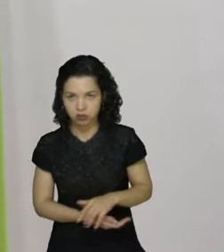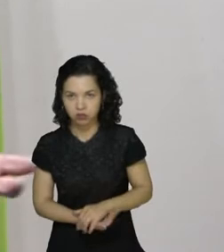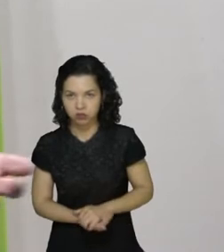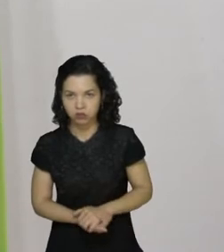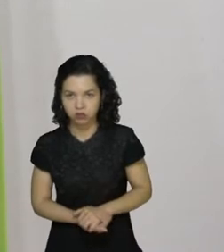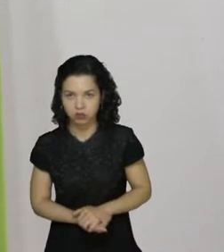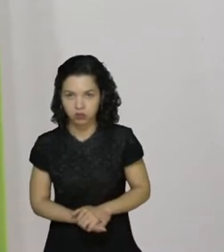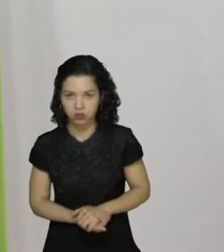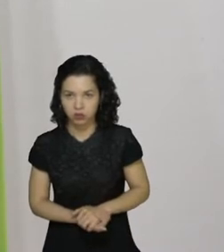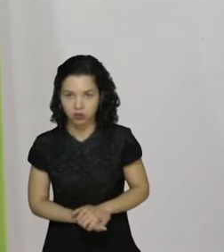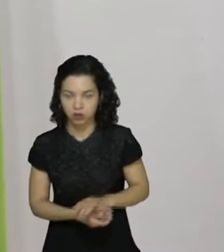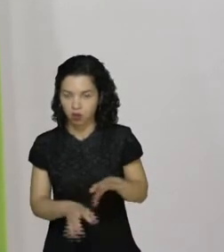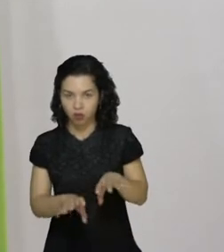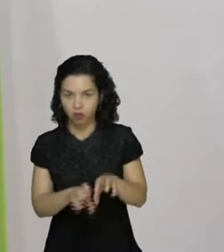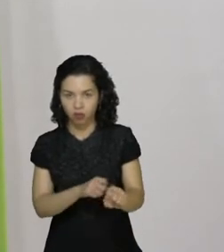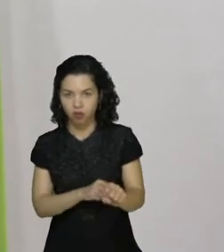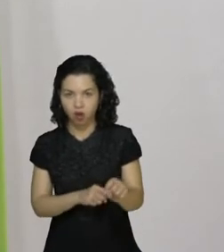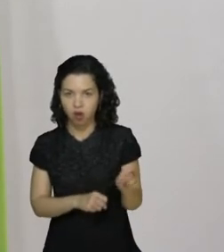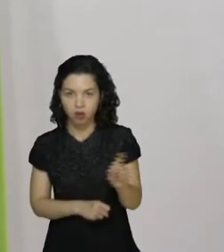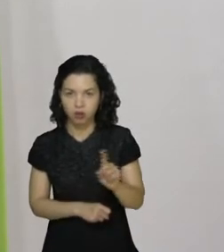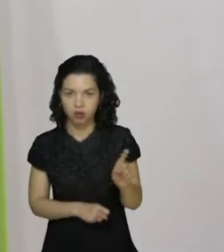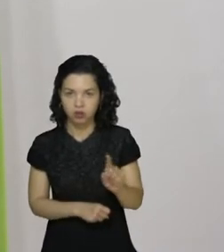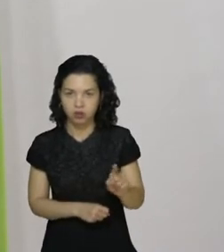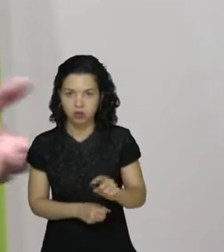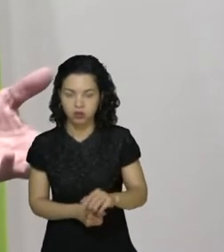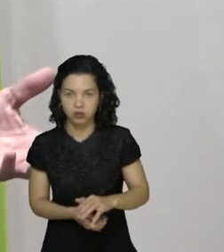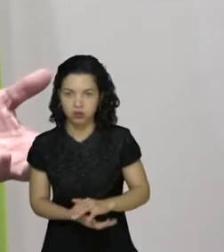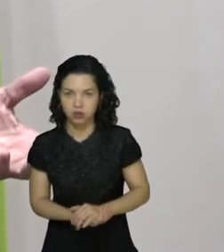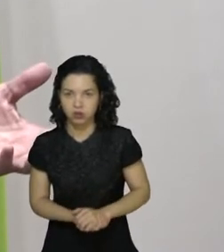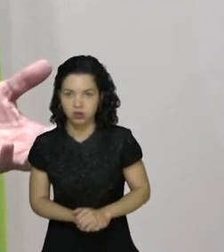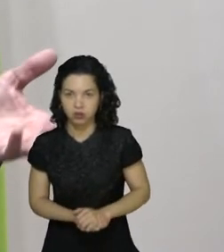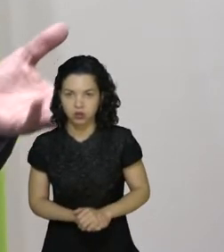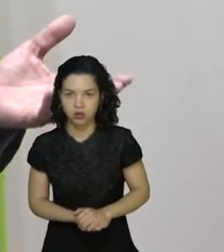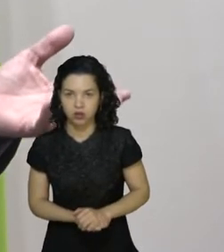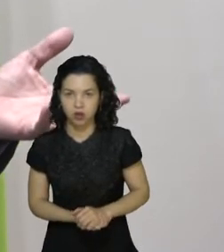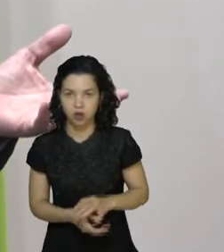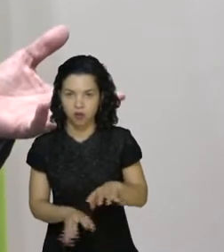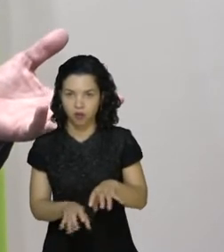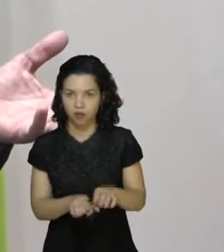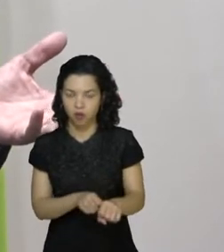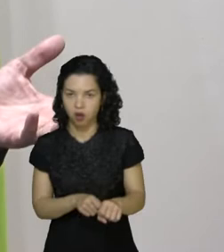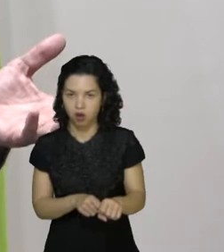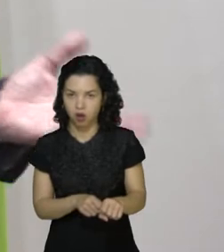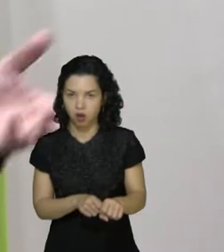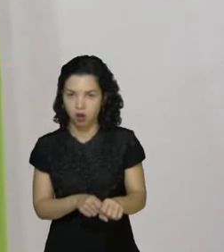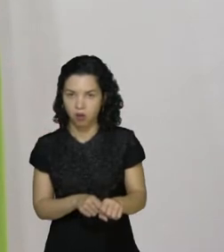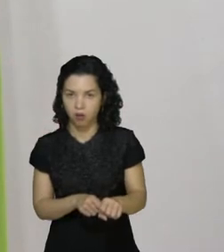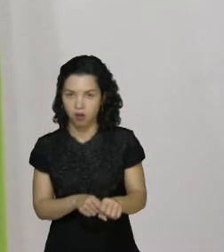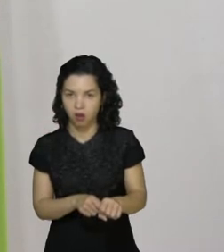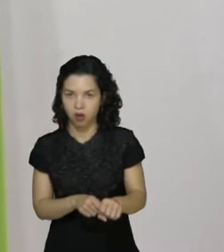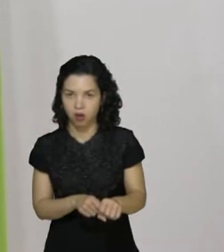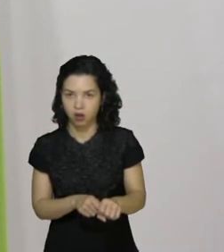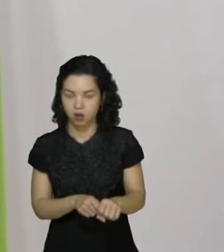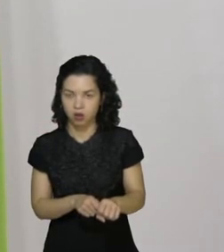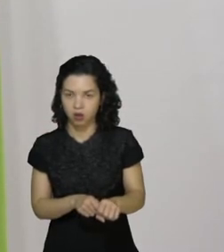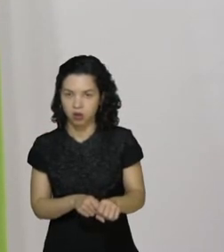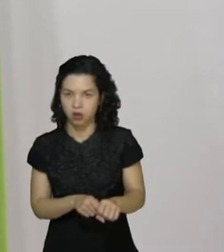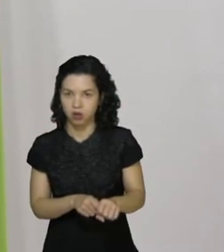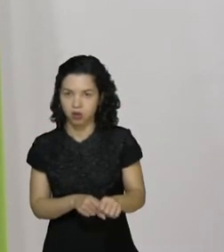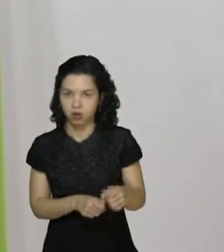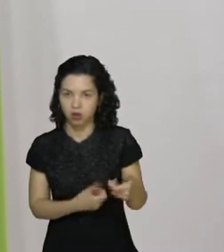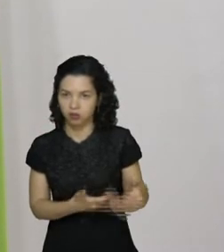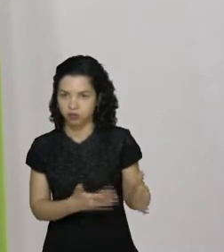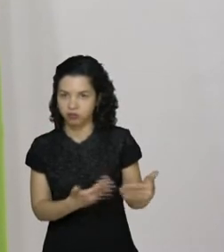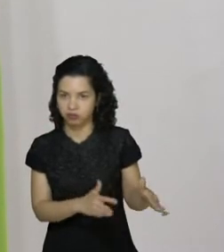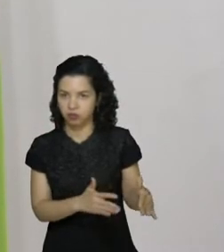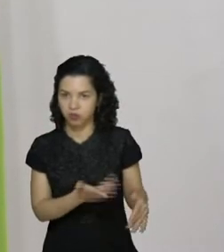não forma mais ninguém, e uma profissão, uma especialidade desvalorizada, é lógico, eles vão